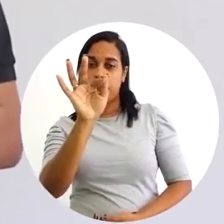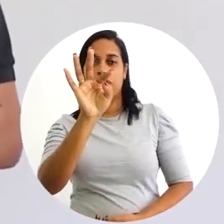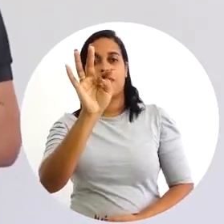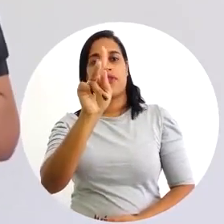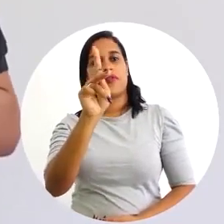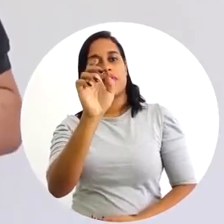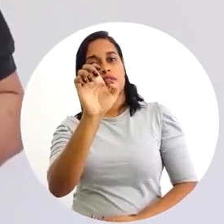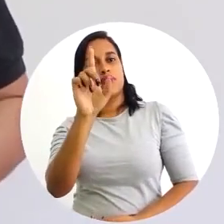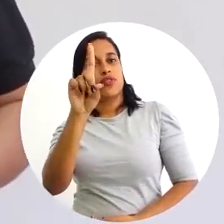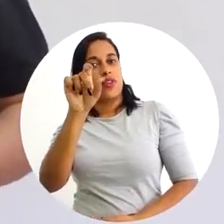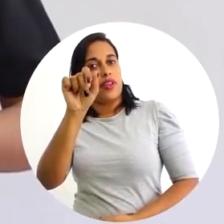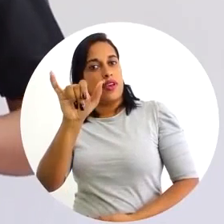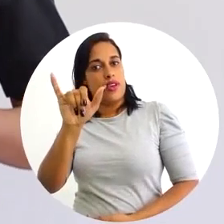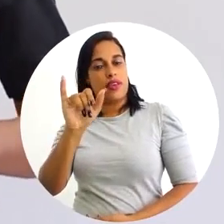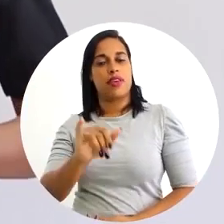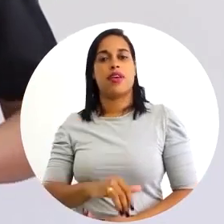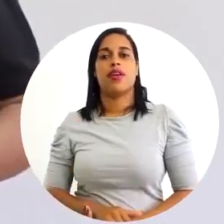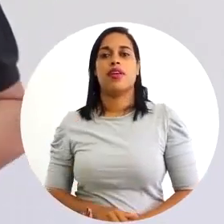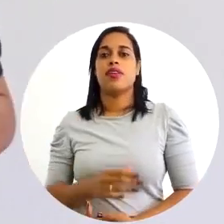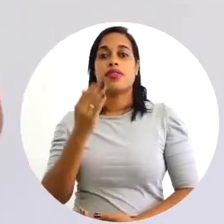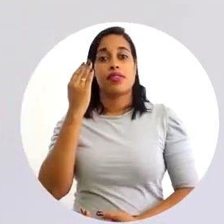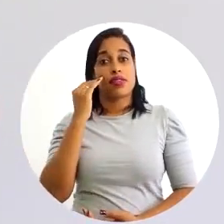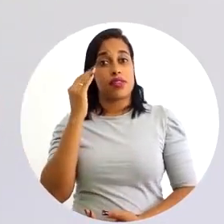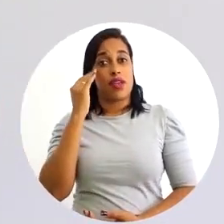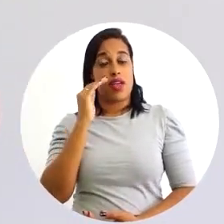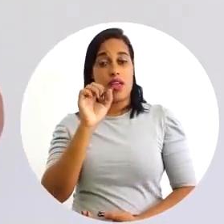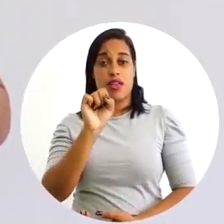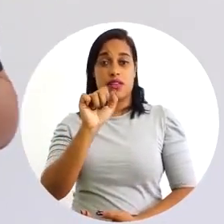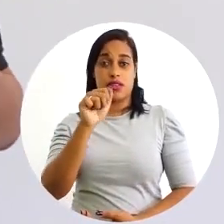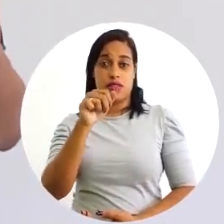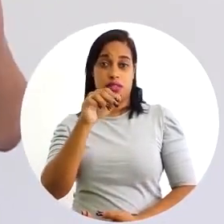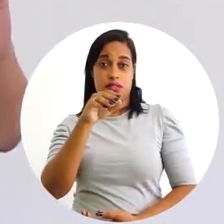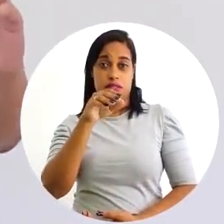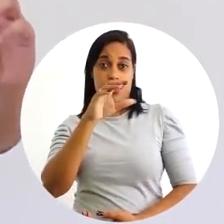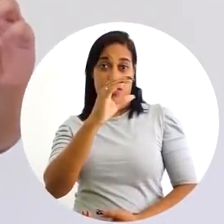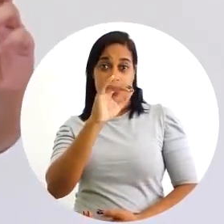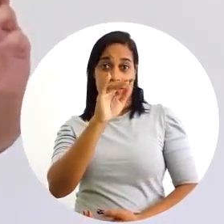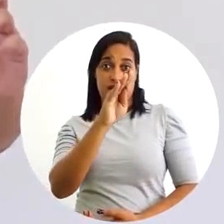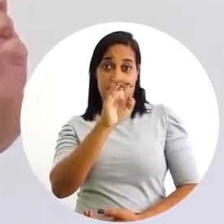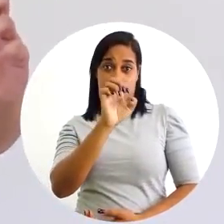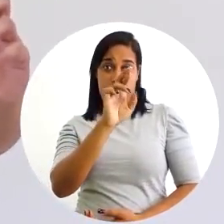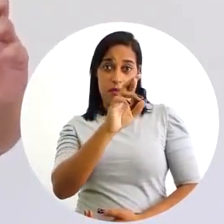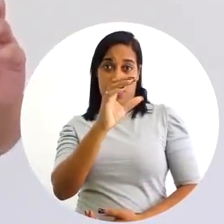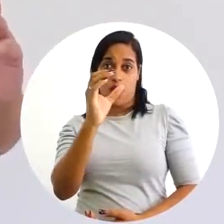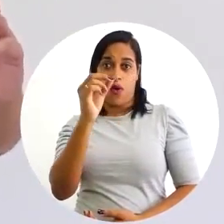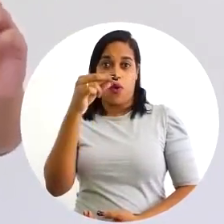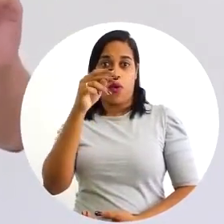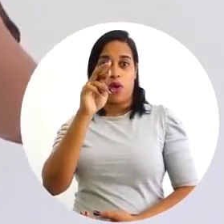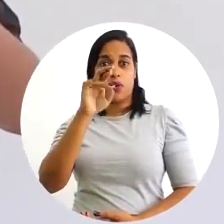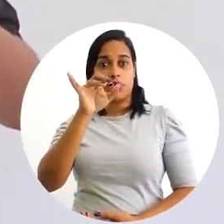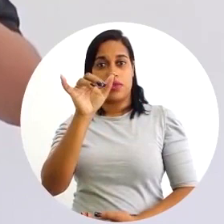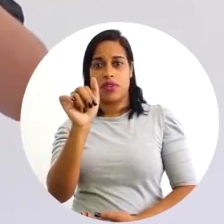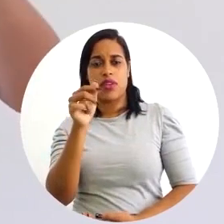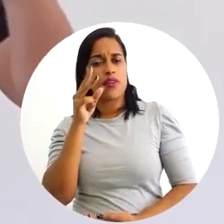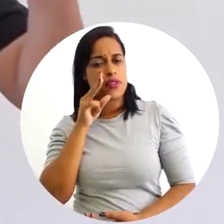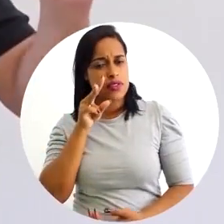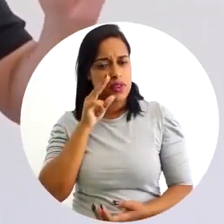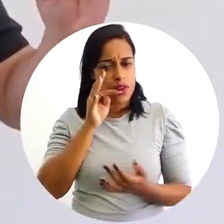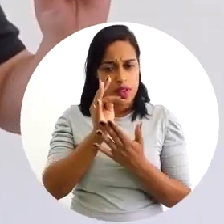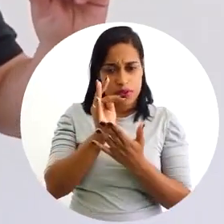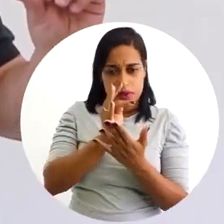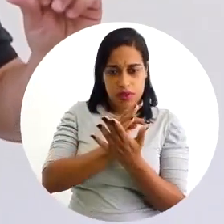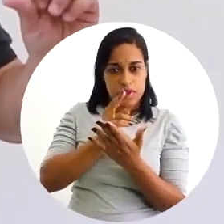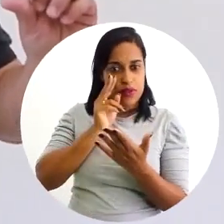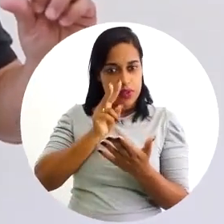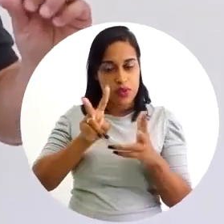cyberchondria, uma palavra um pouco difícil, cyberchondria. Então, se você olhando esse texto, e você olhando logo